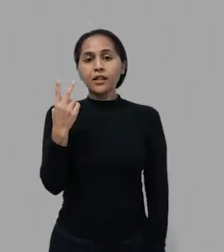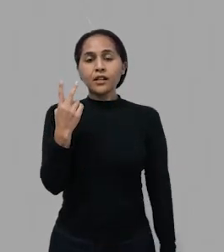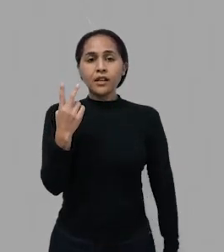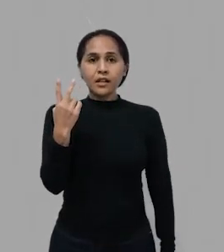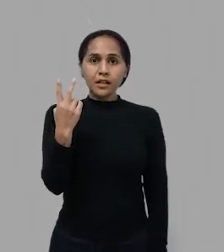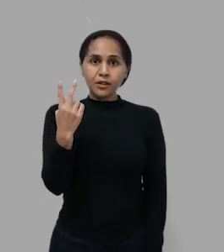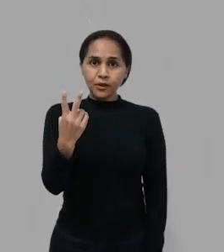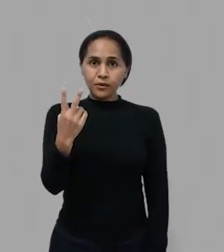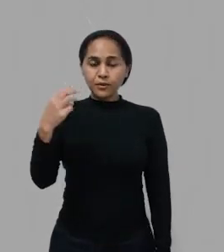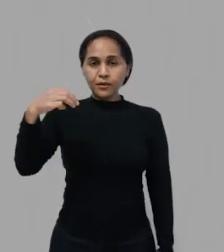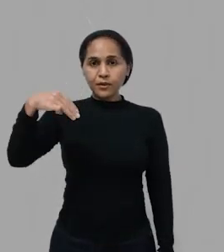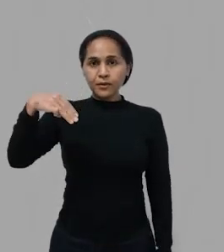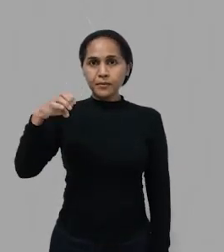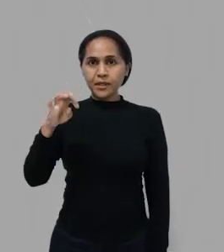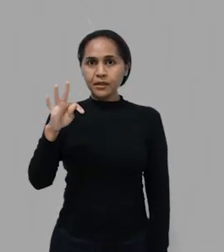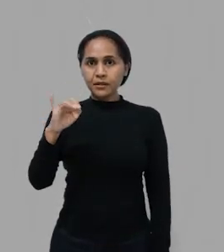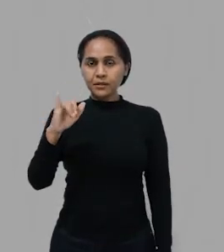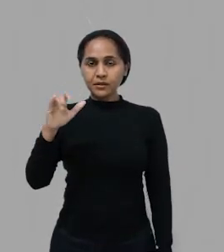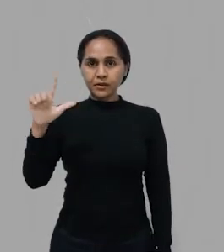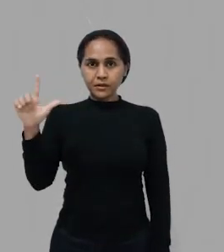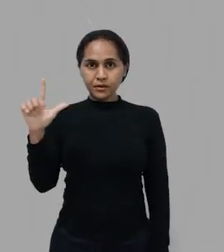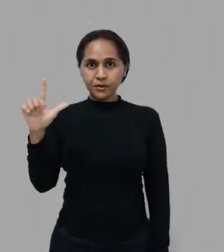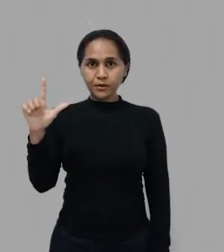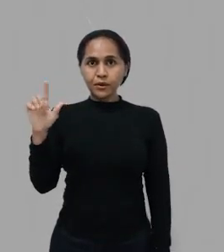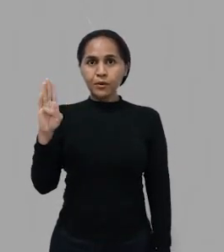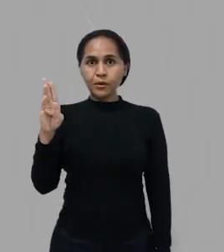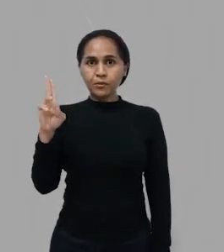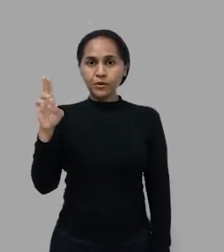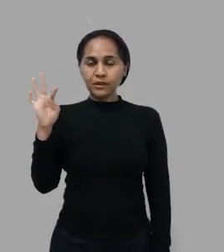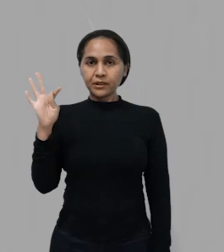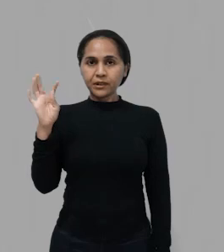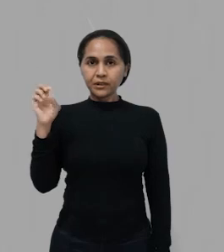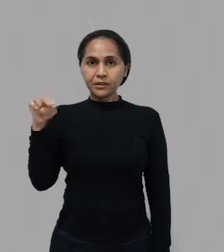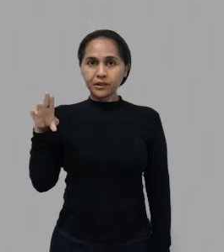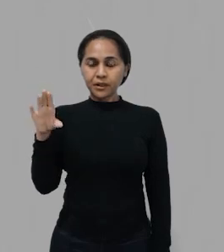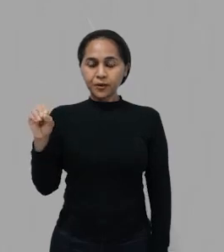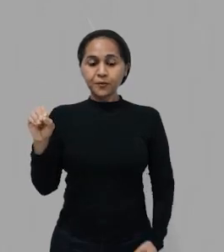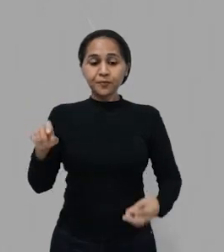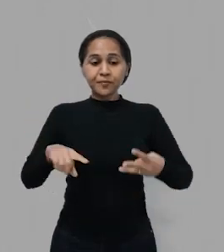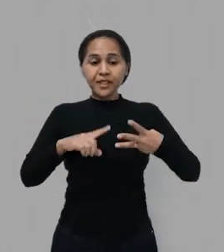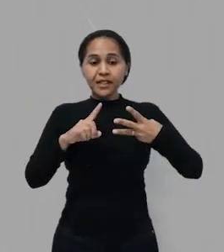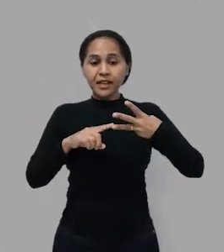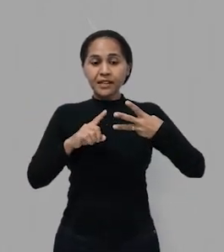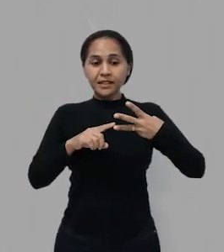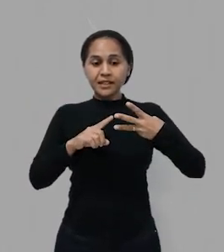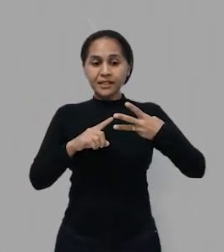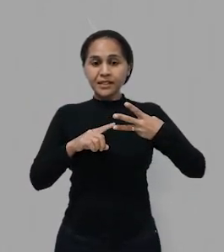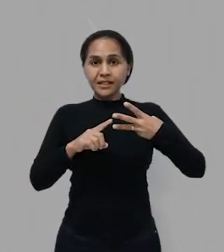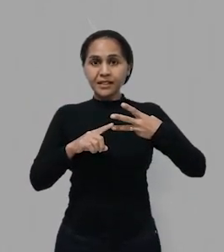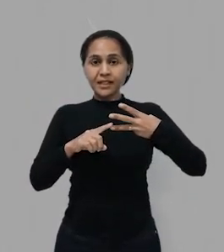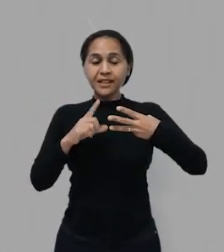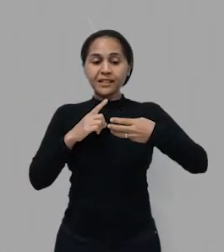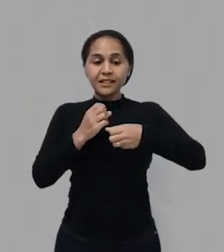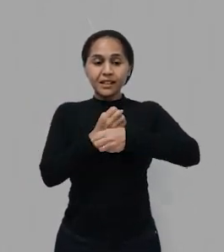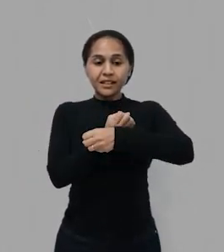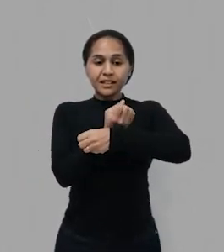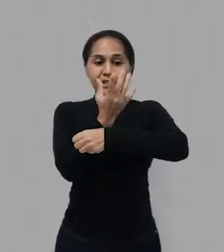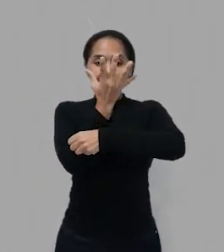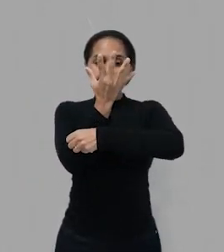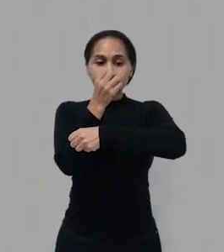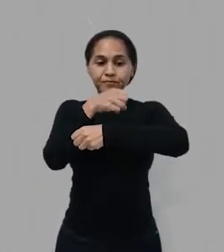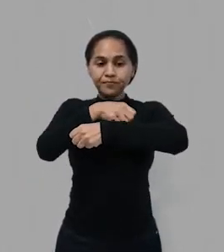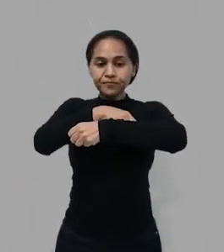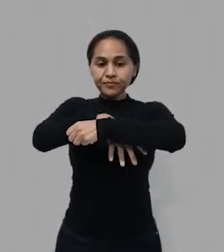2-metilbutano, 2-metilbutano. E essa terceira estrutura tem 2 ramificações, seria